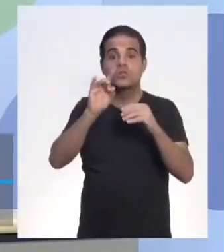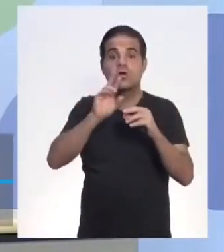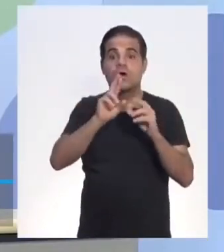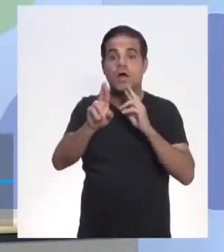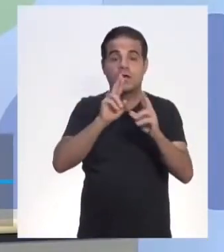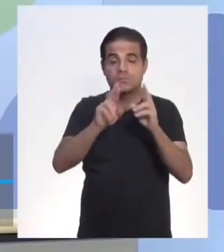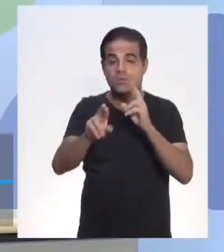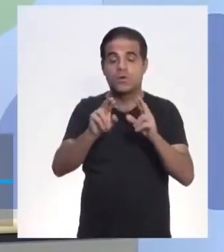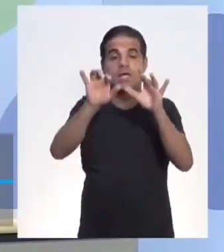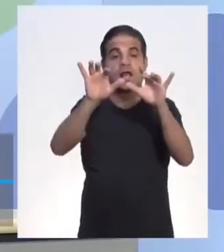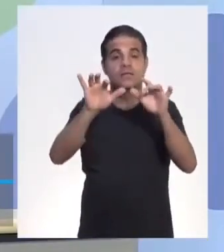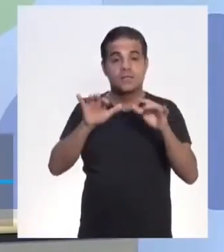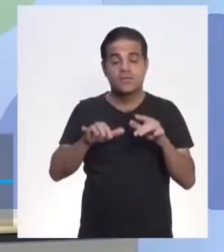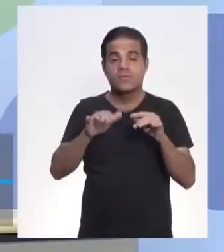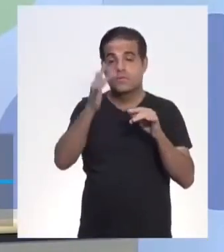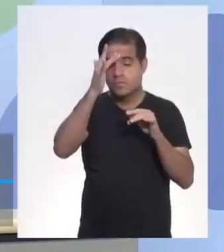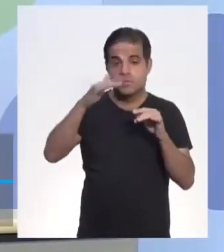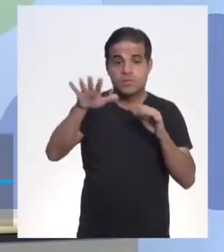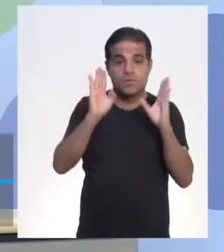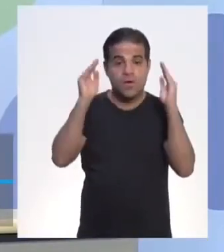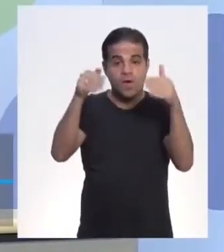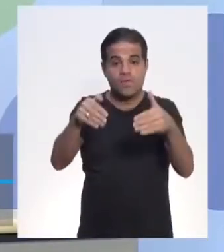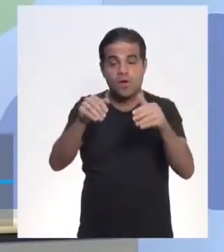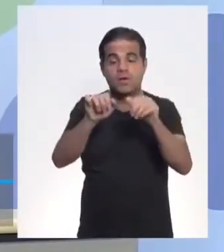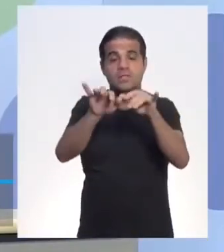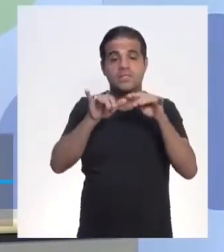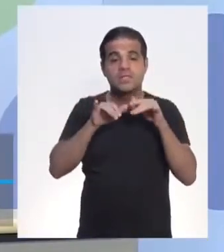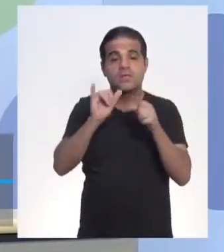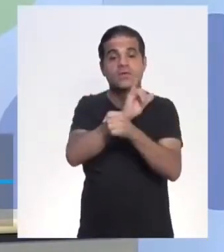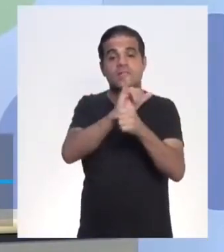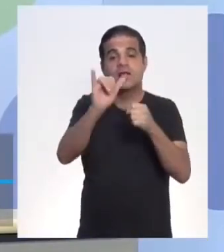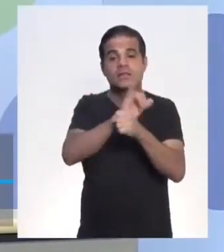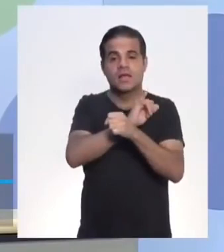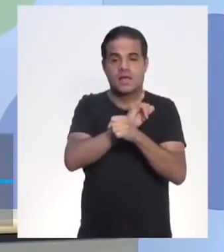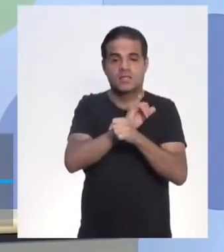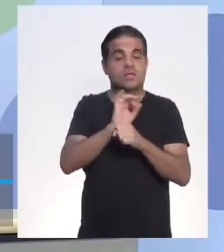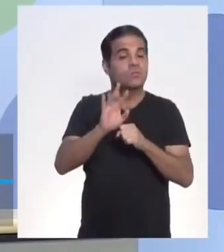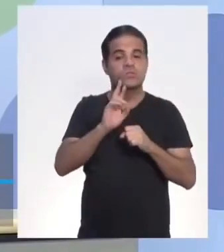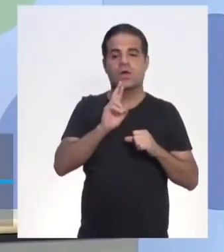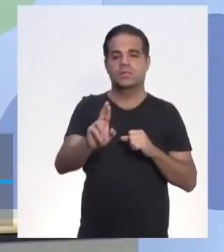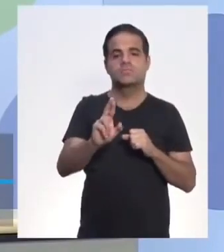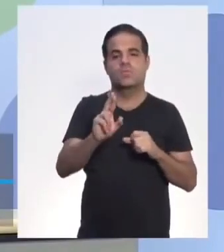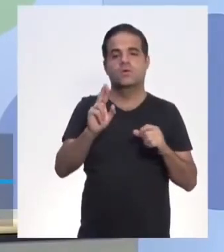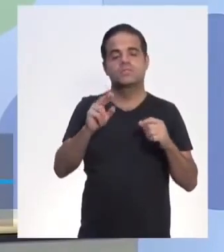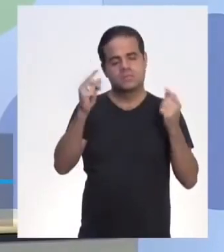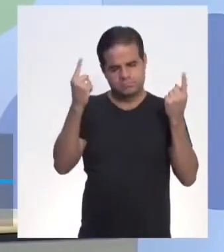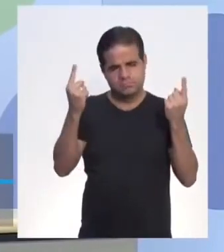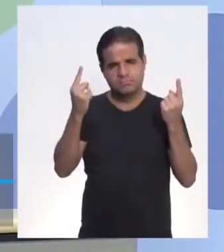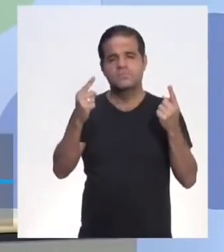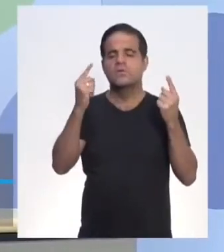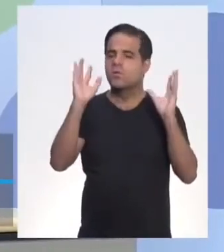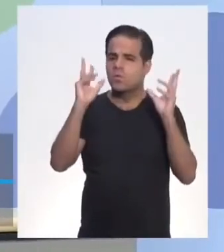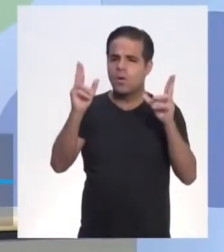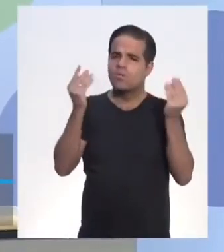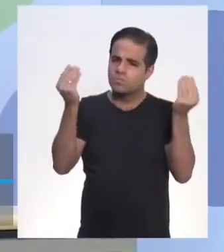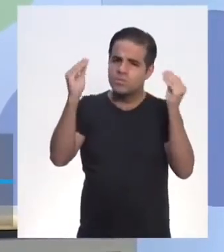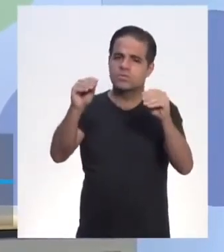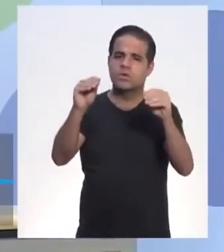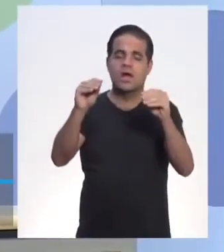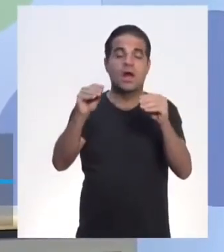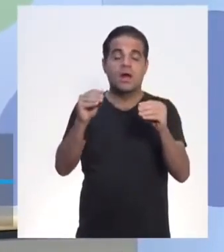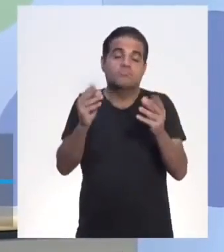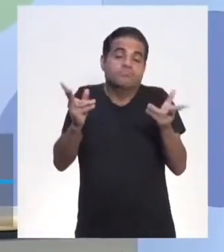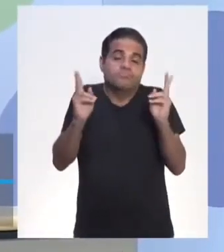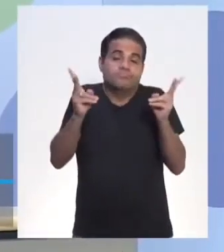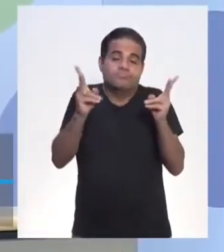a resposta escrever assim ó pessoal se inscreva uma estratégia e não somente a resposta tá como vocês colocaram